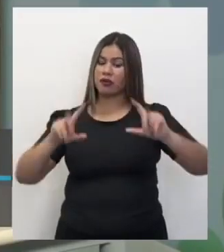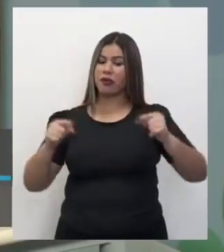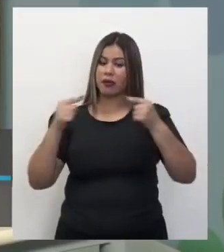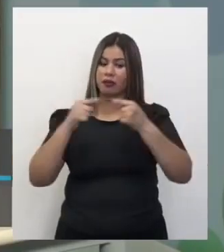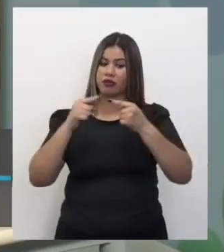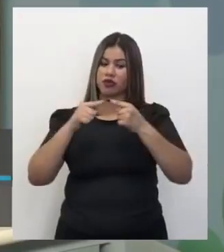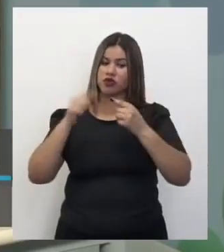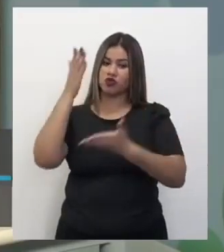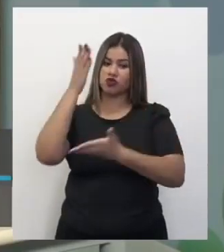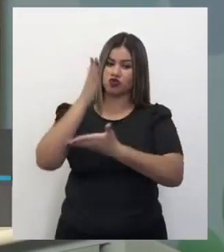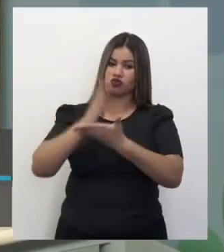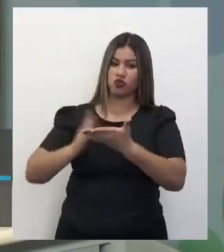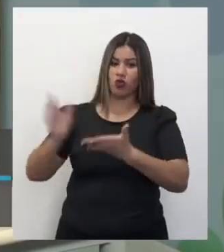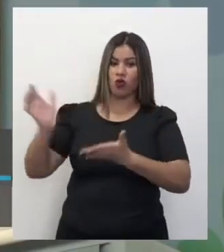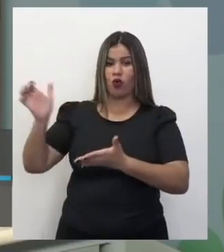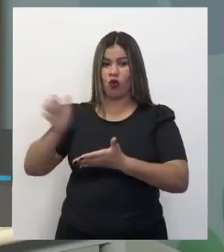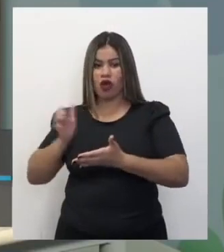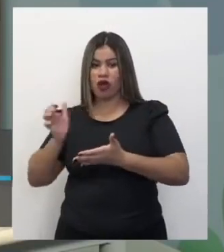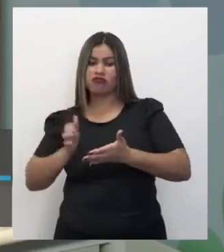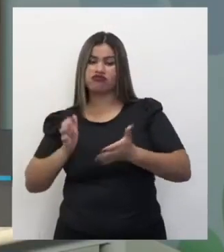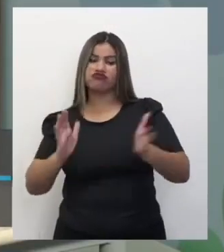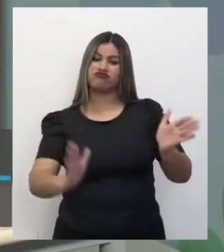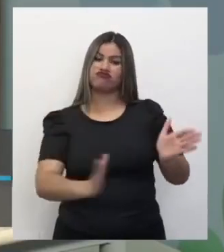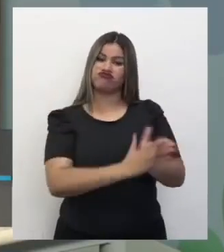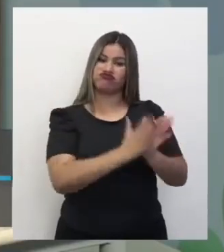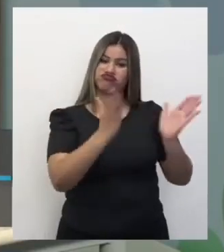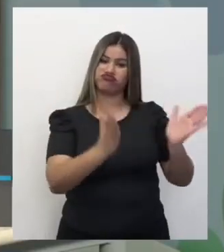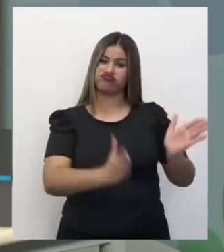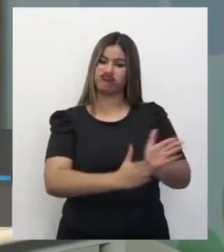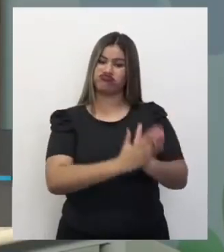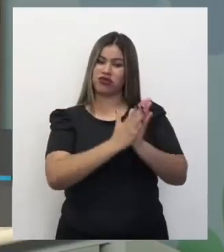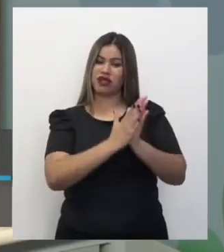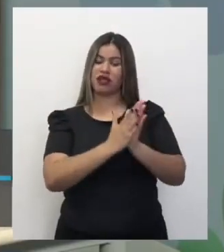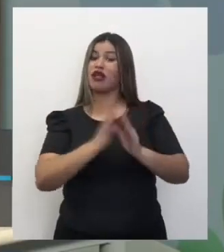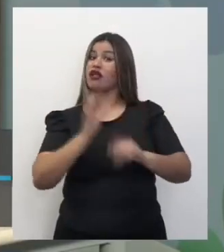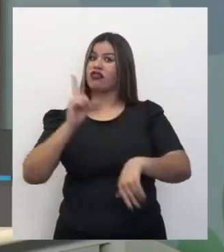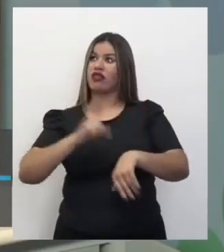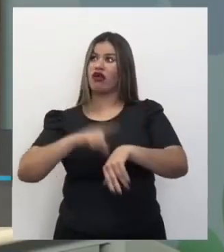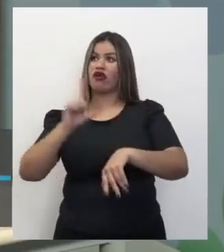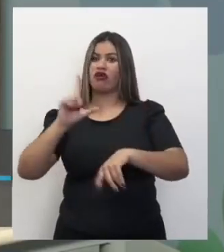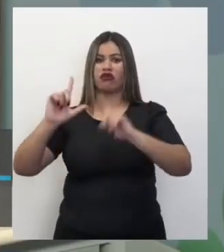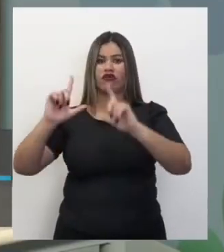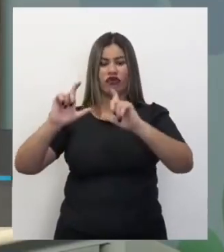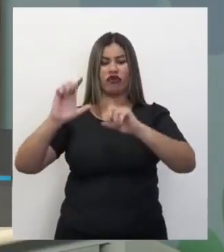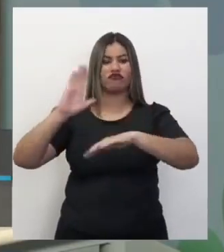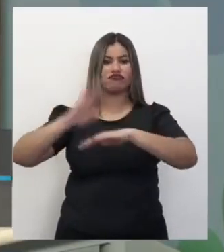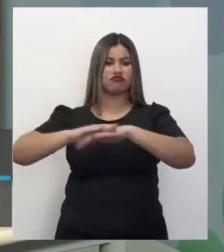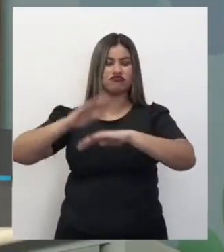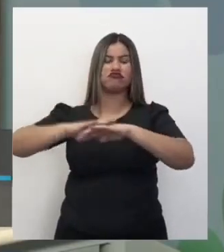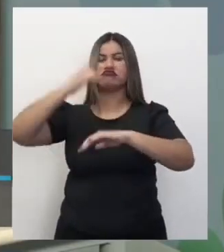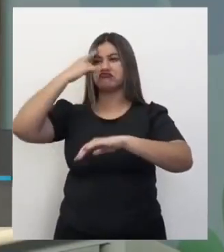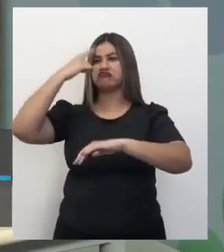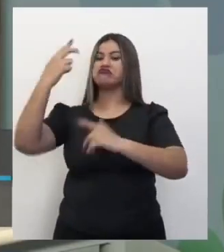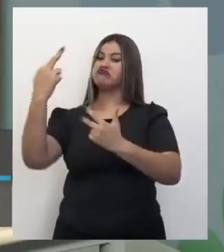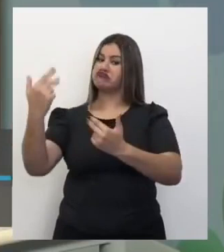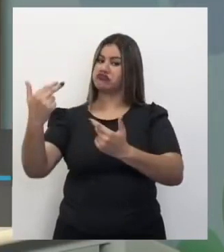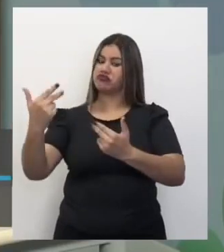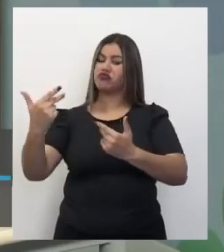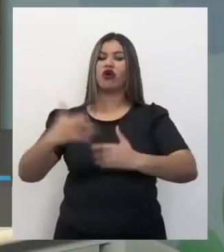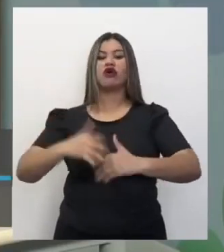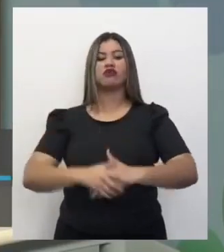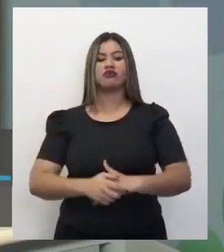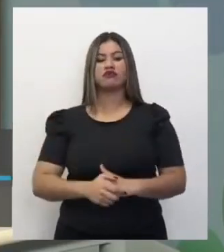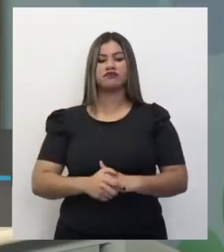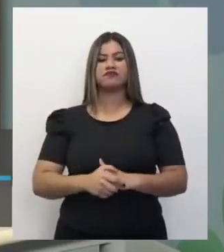divisa ali o rico e o pobre. Na hora que eu fiz a foto, eu pensei nisso. Tá. Pensei nisso também. E ali